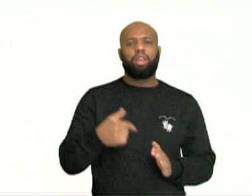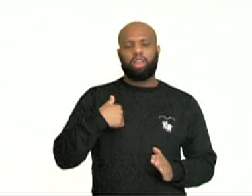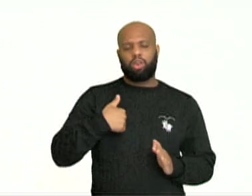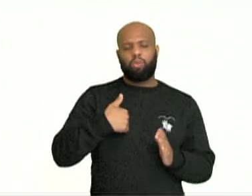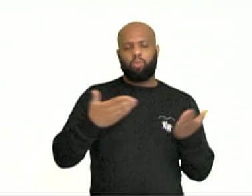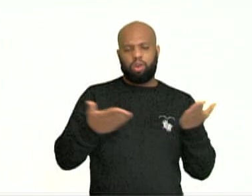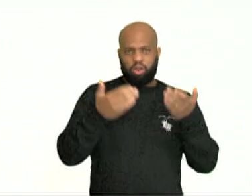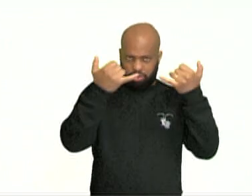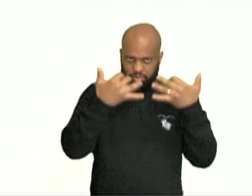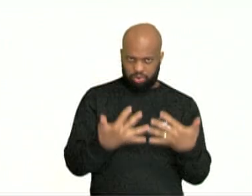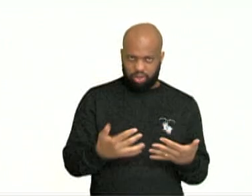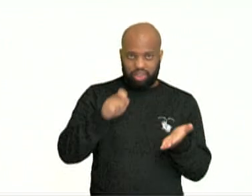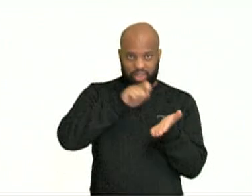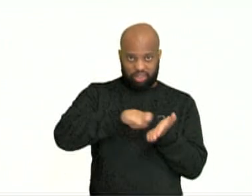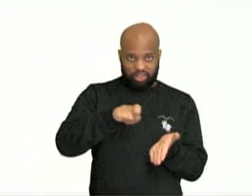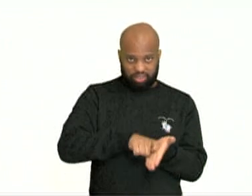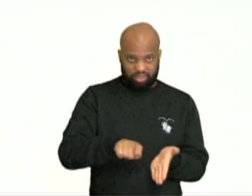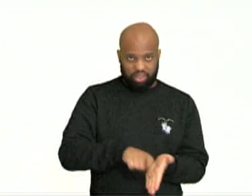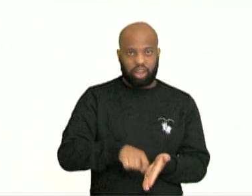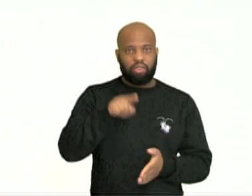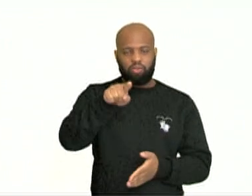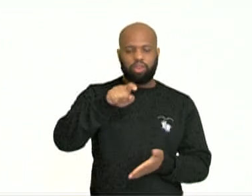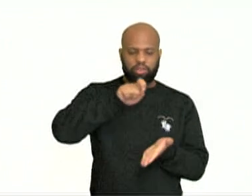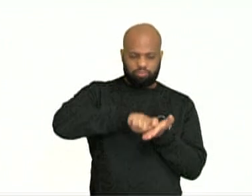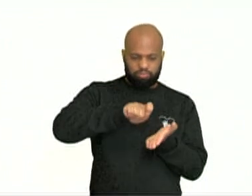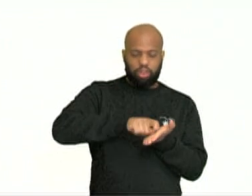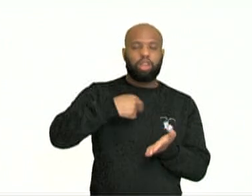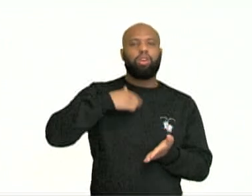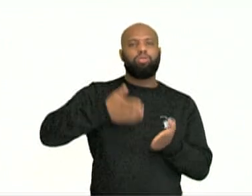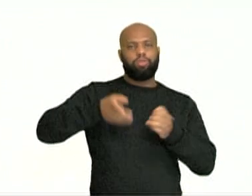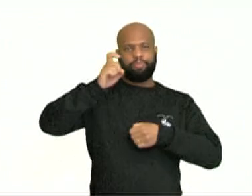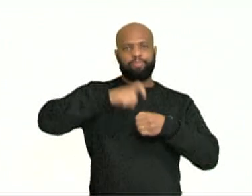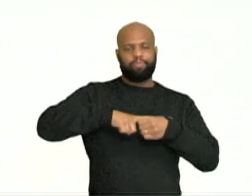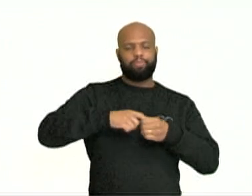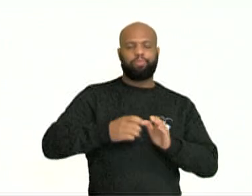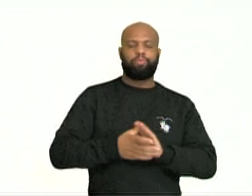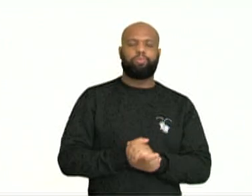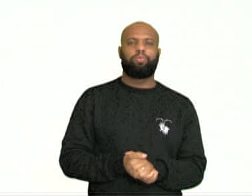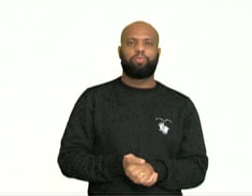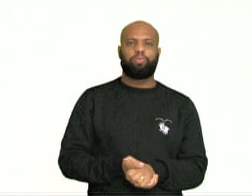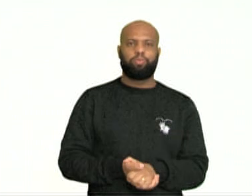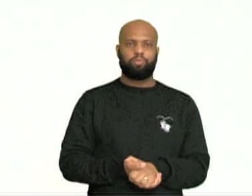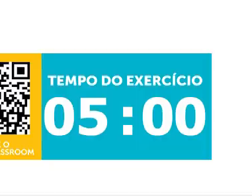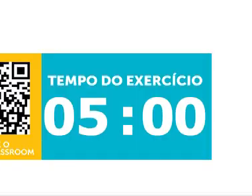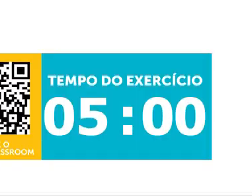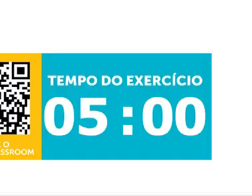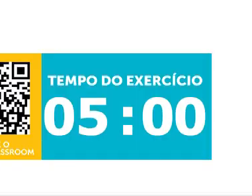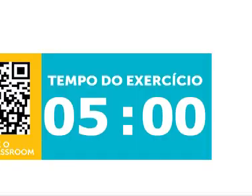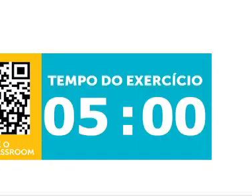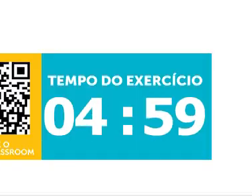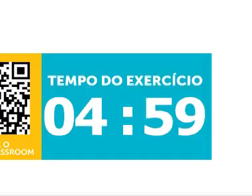de falar sobre eles. Eu vou dar um tempinho para vocês e daqui a pouco nós voltamos a conferir essa resposta.